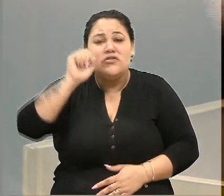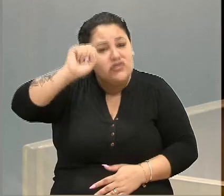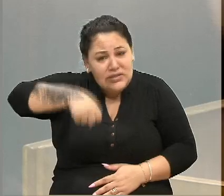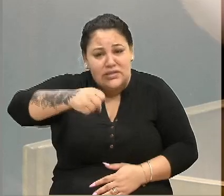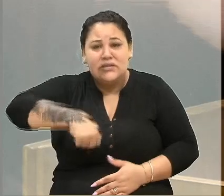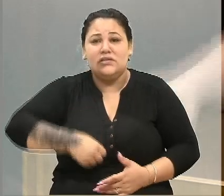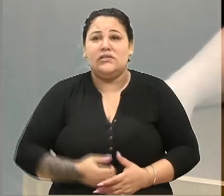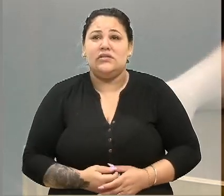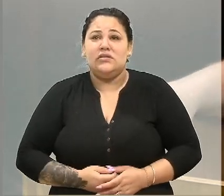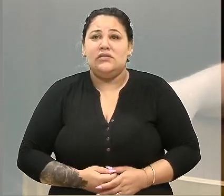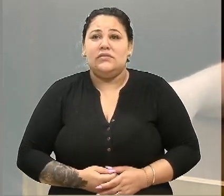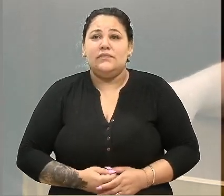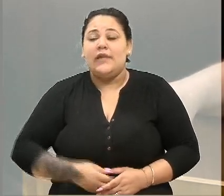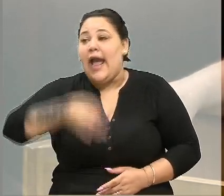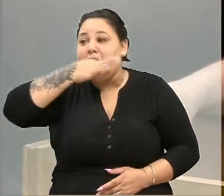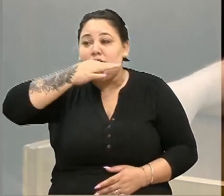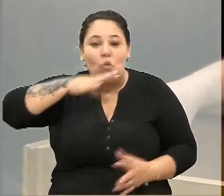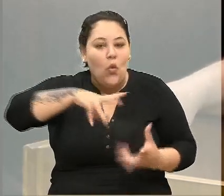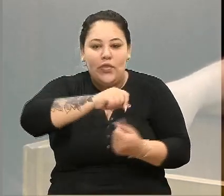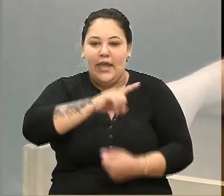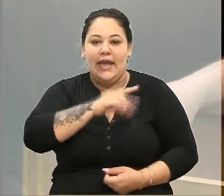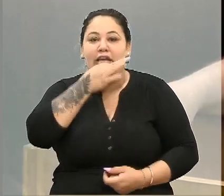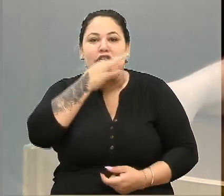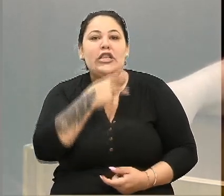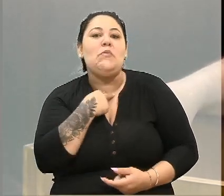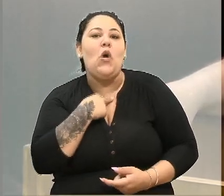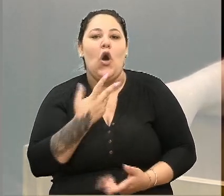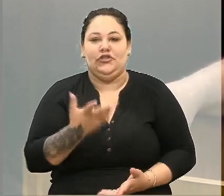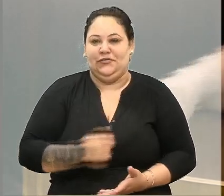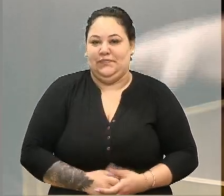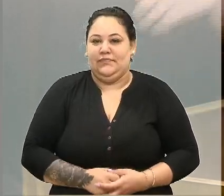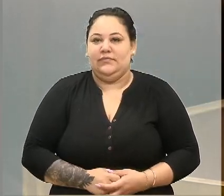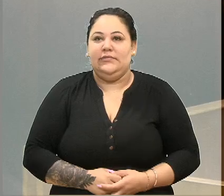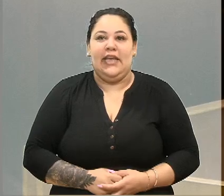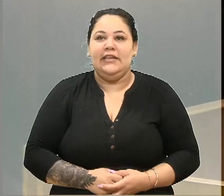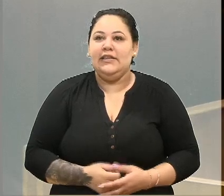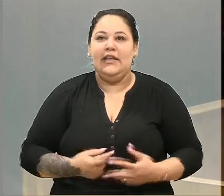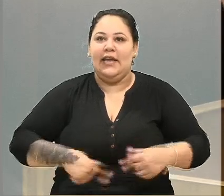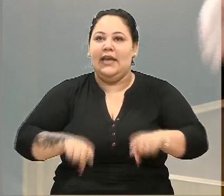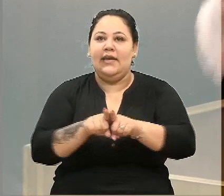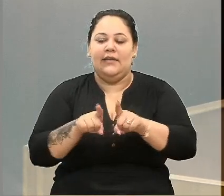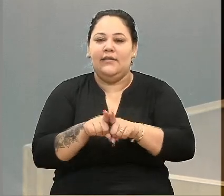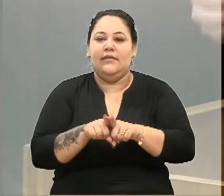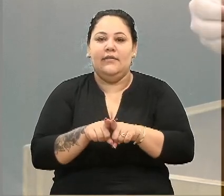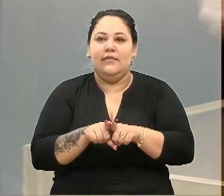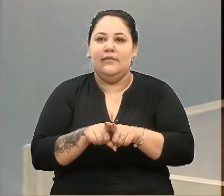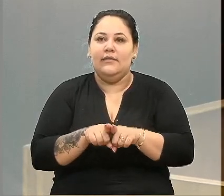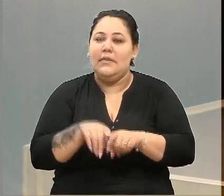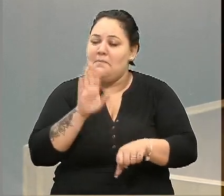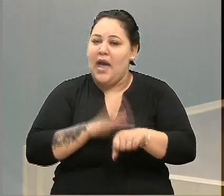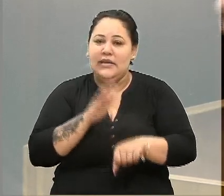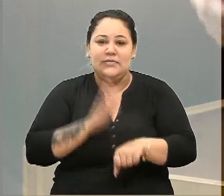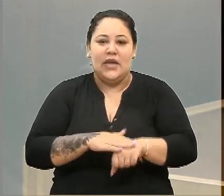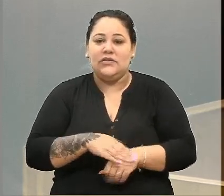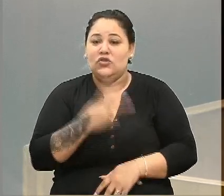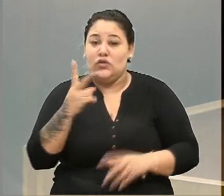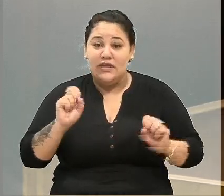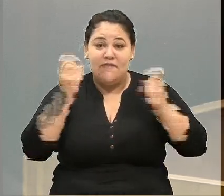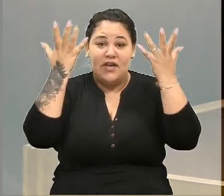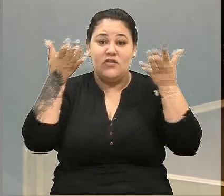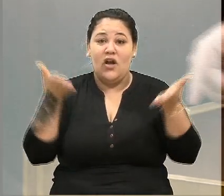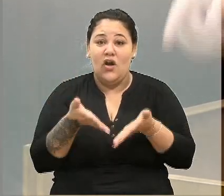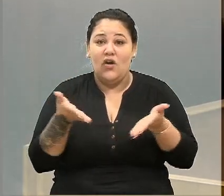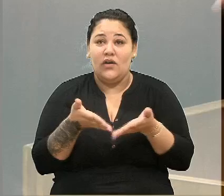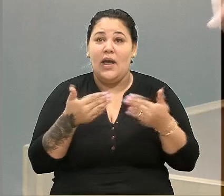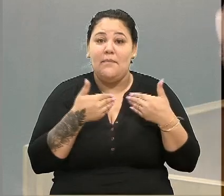mundo inteiro. Caxias não pode. Tem que fazer cada vez mais isso aqui. E agora teremos no final de semana um grande evento, 2 grandes eventos, né? A abertura